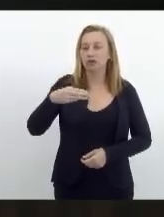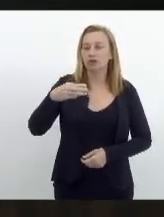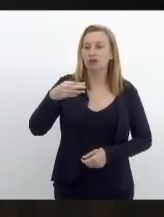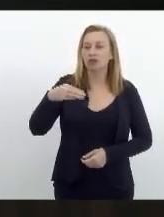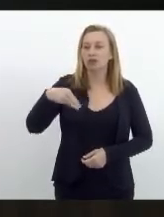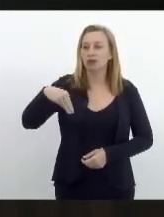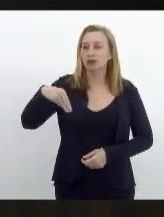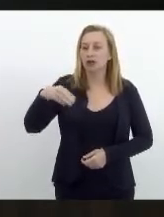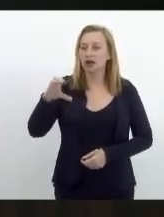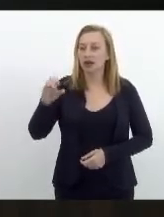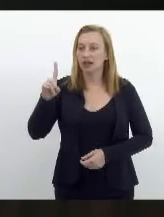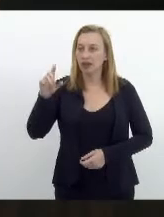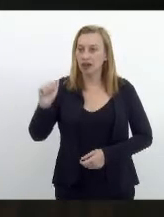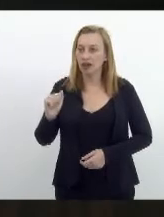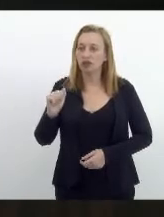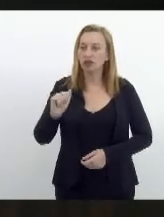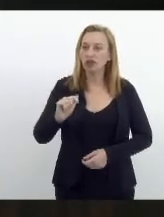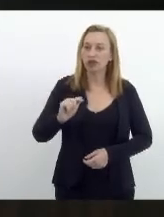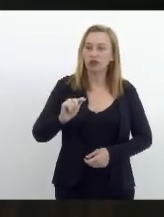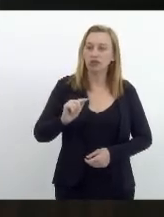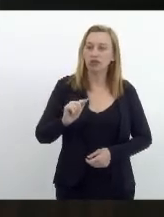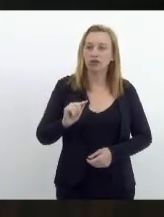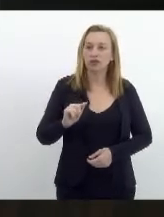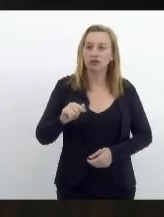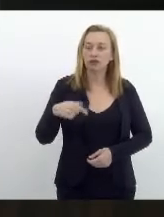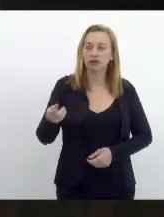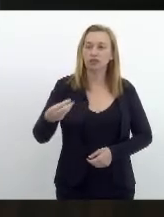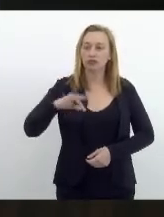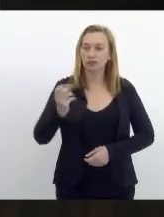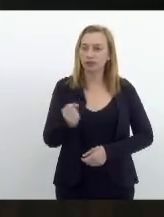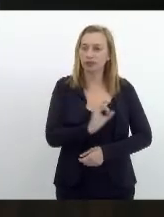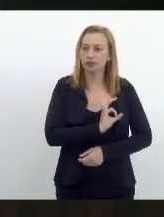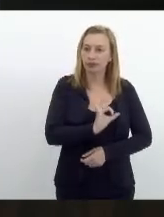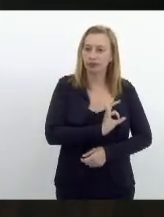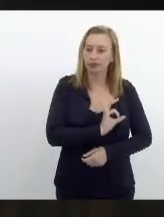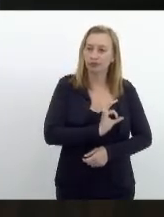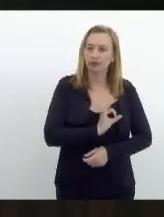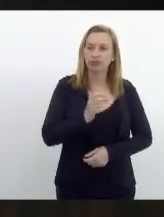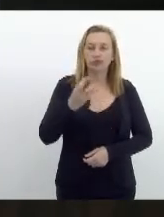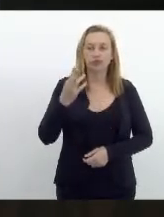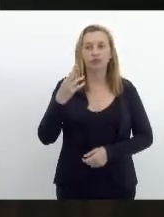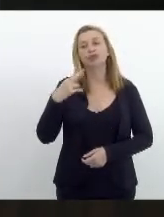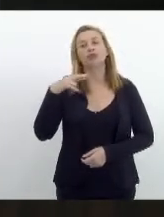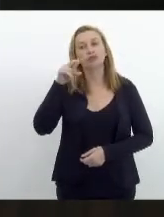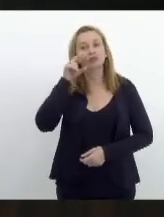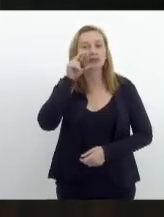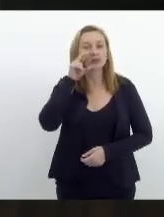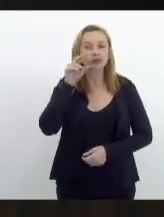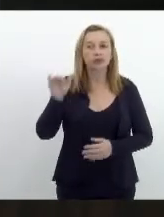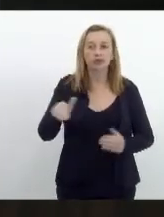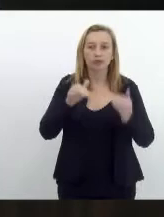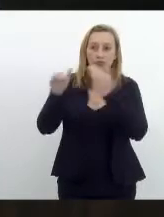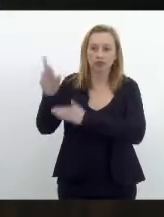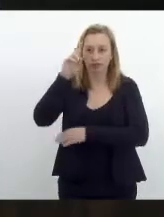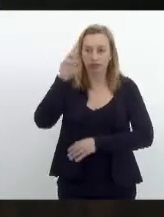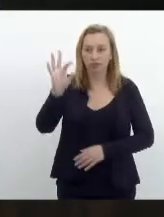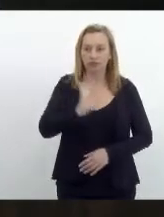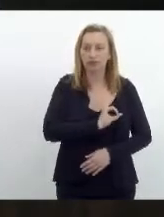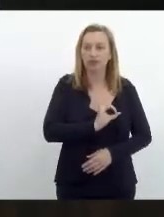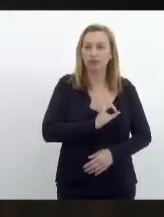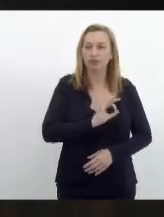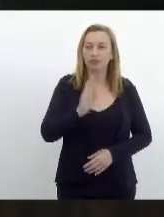Márcio Canela, Marta Rocha, Mônica Francisco, Rosenberg Reis, Subtenente Bernardo, Renata Souza,